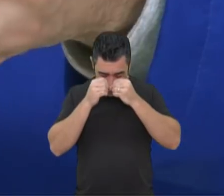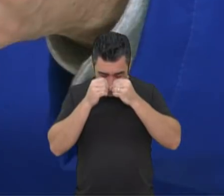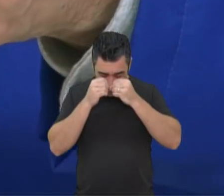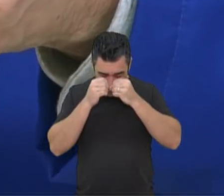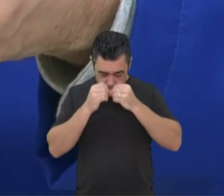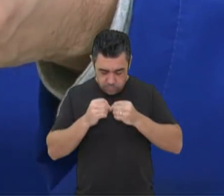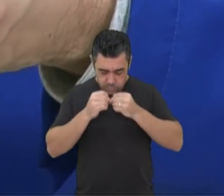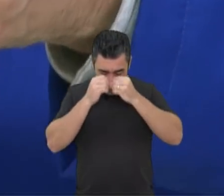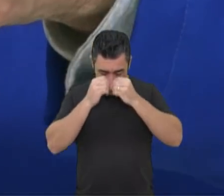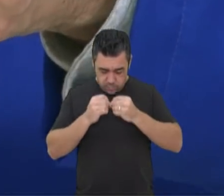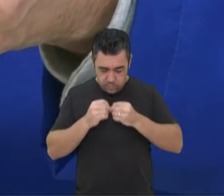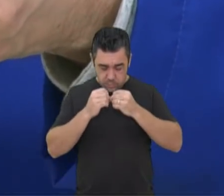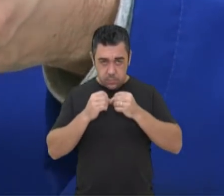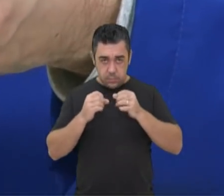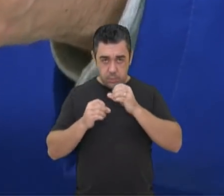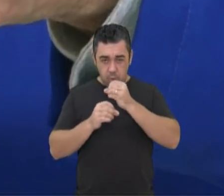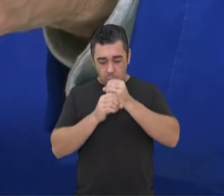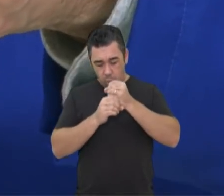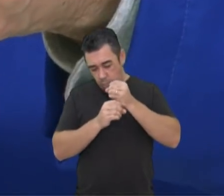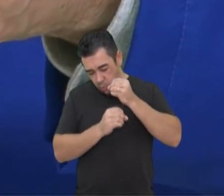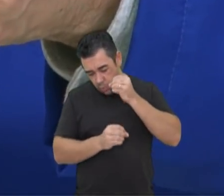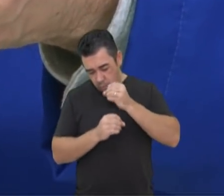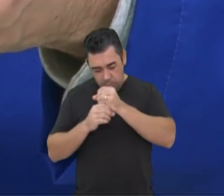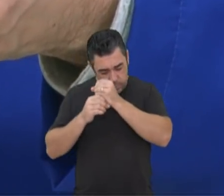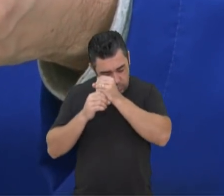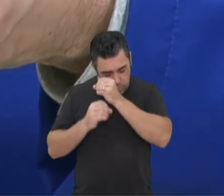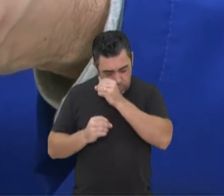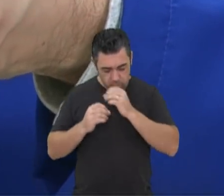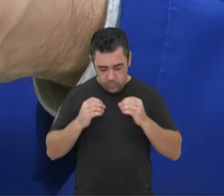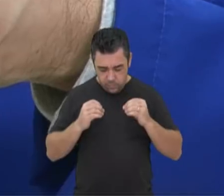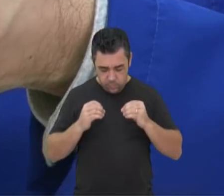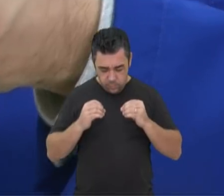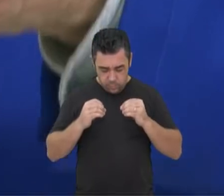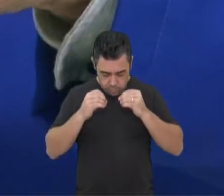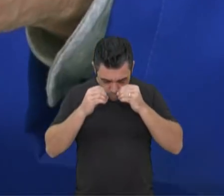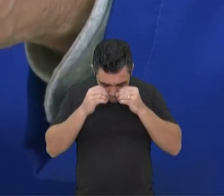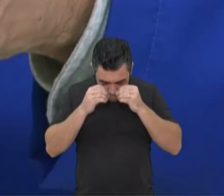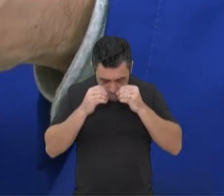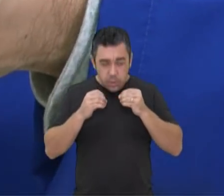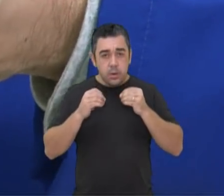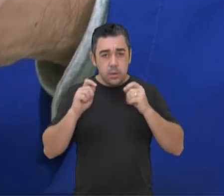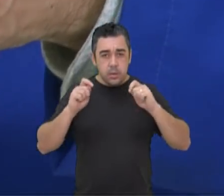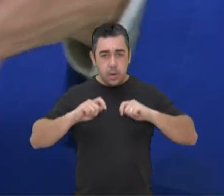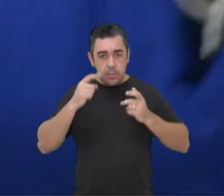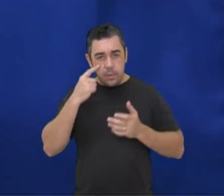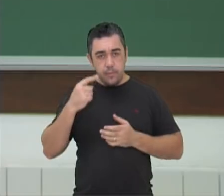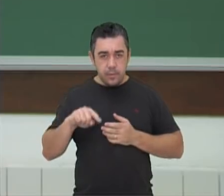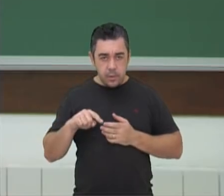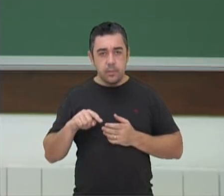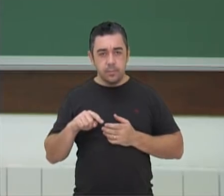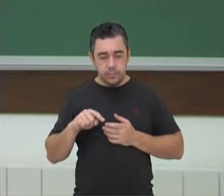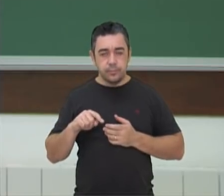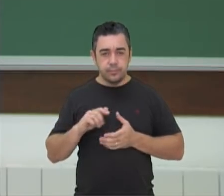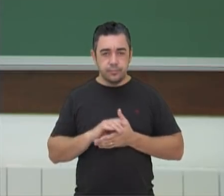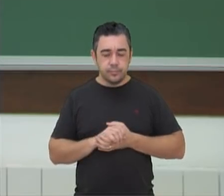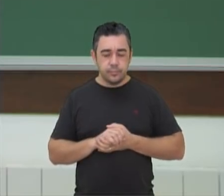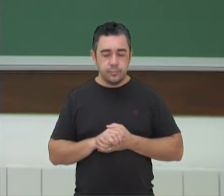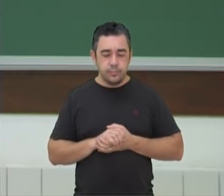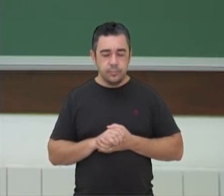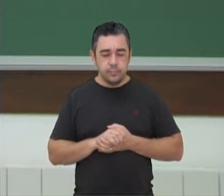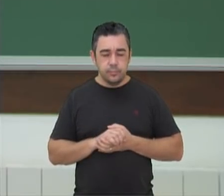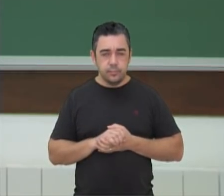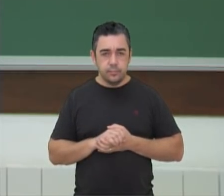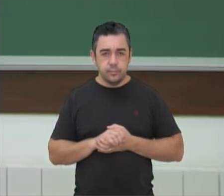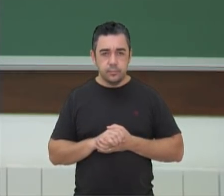ter um cilindro, um cano metálico, onde essa imagem vai ser observada pela pessoa que está mexendo